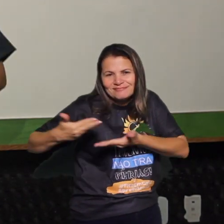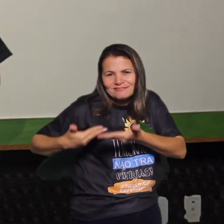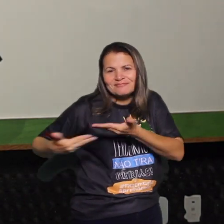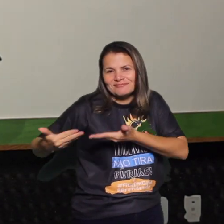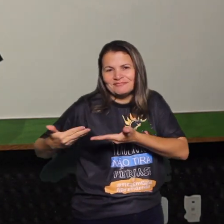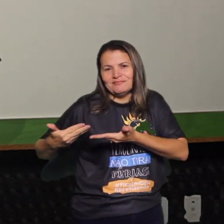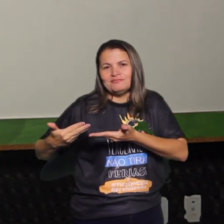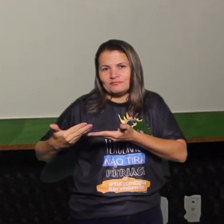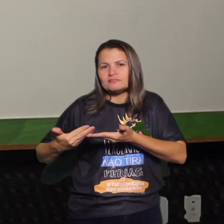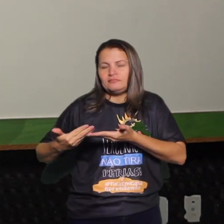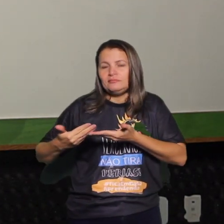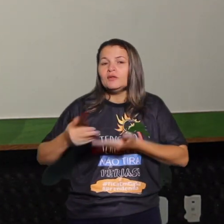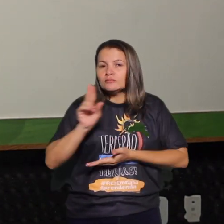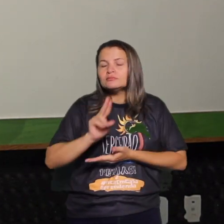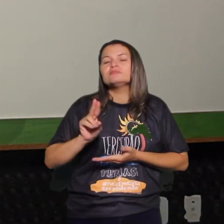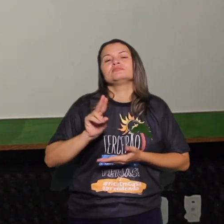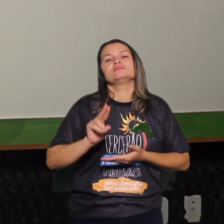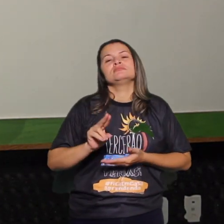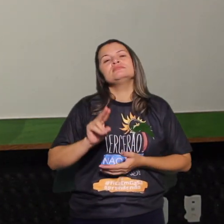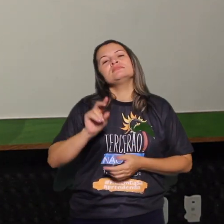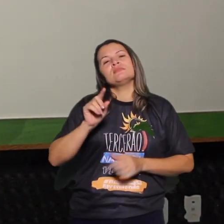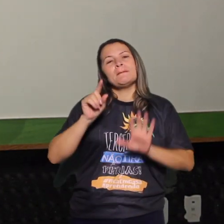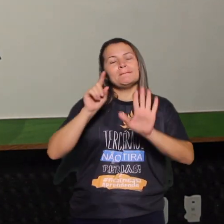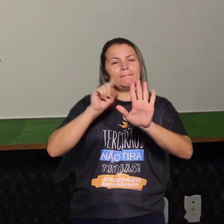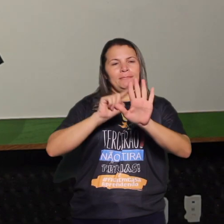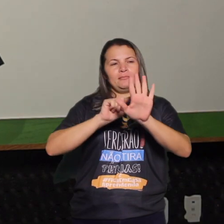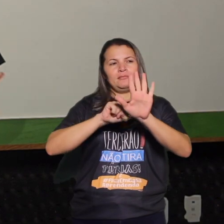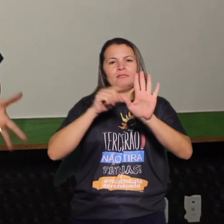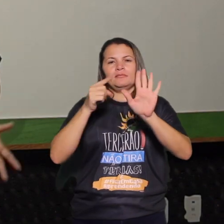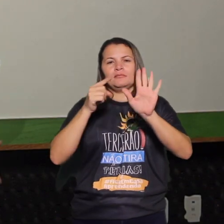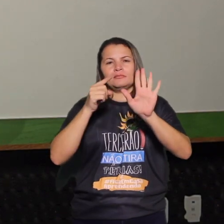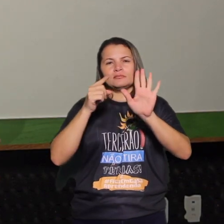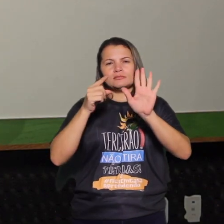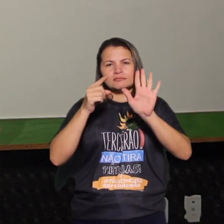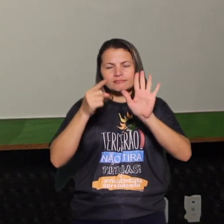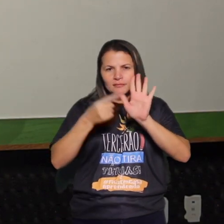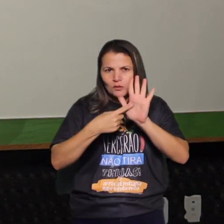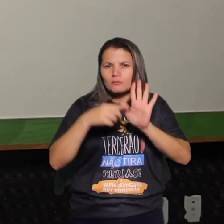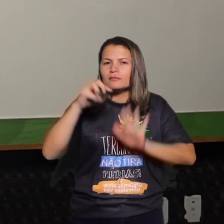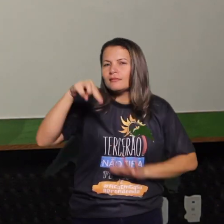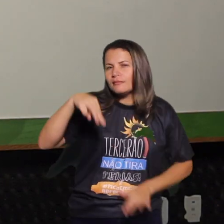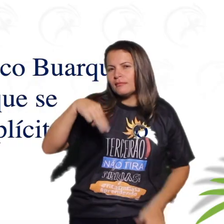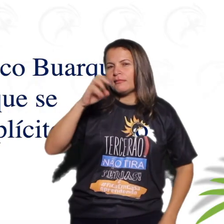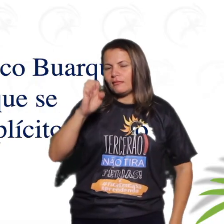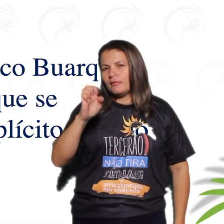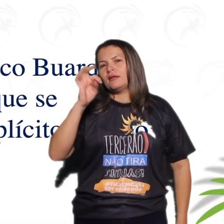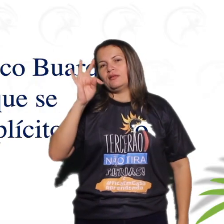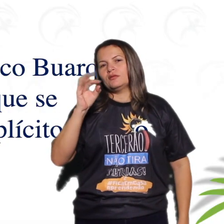de proximidade. E isso é uma figura de palavra chamada metonímia.